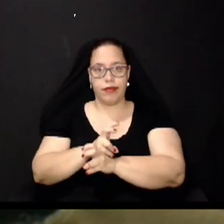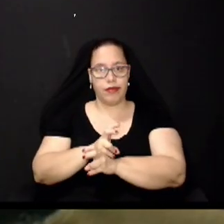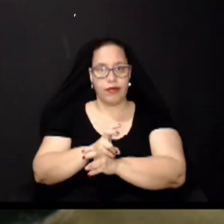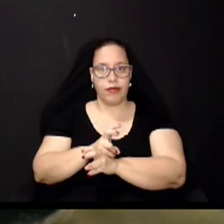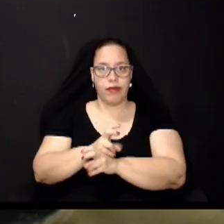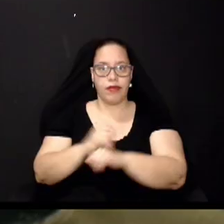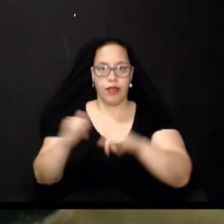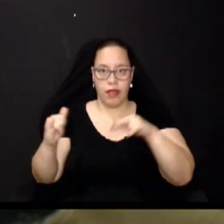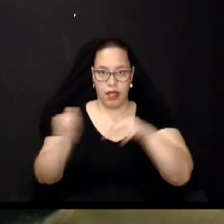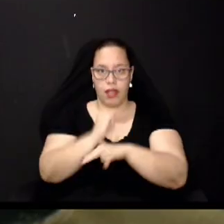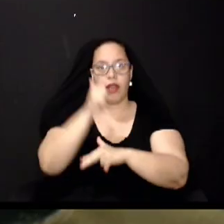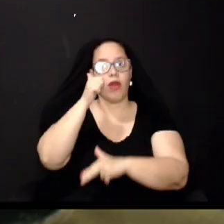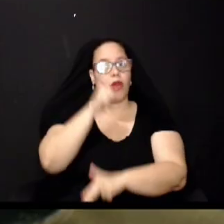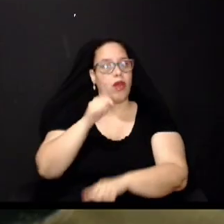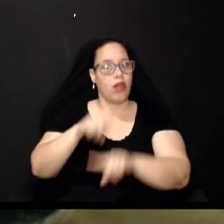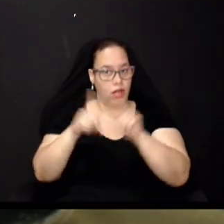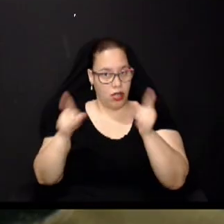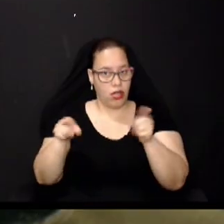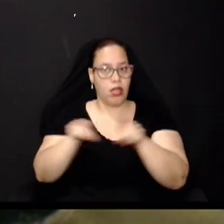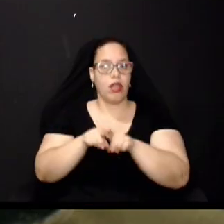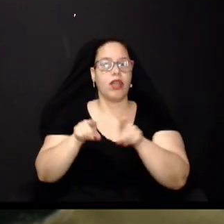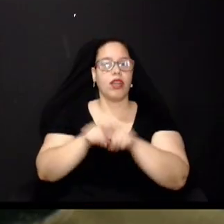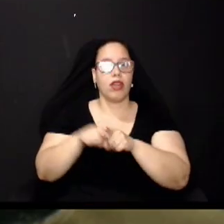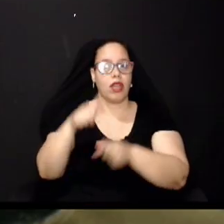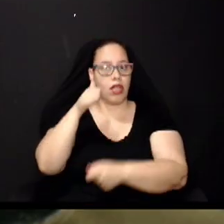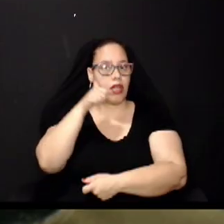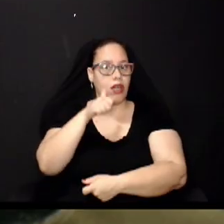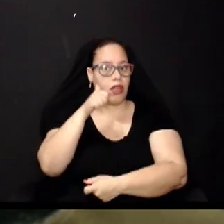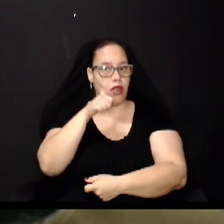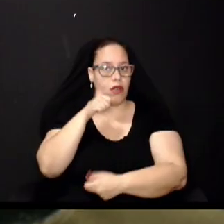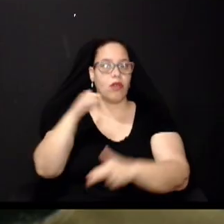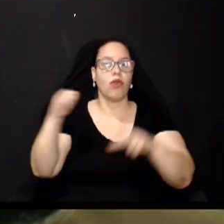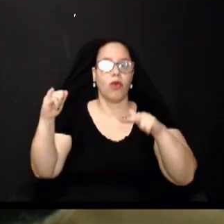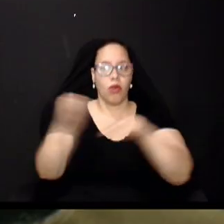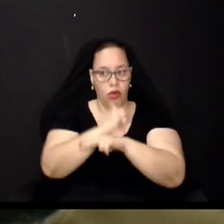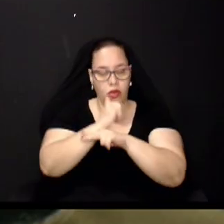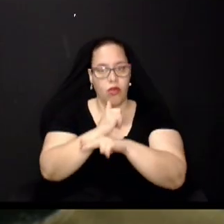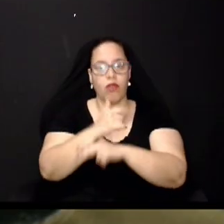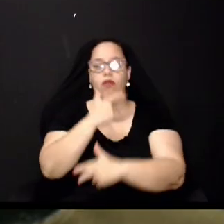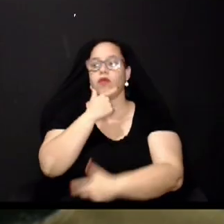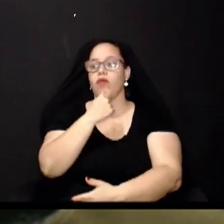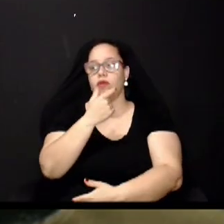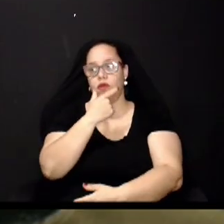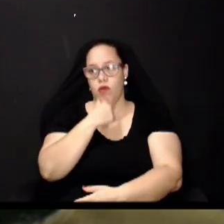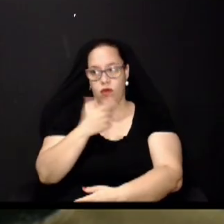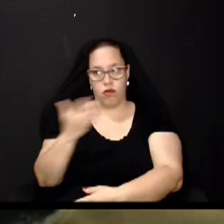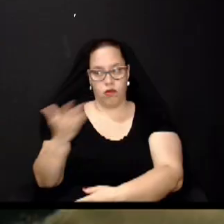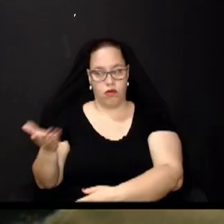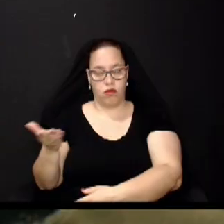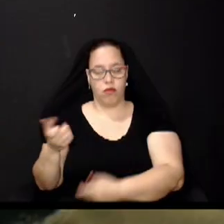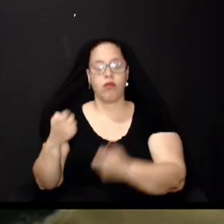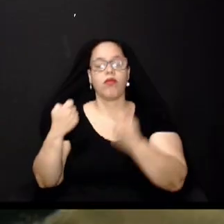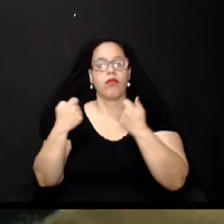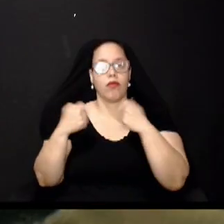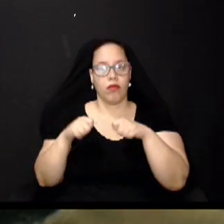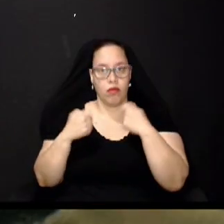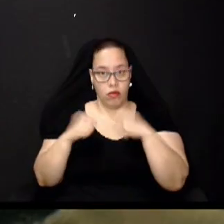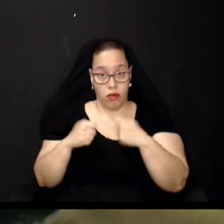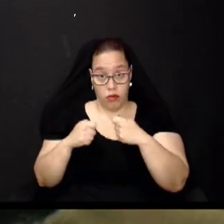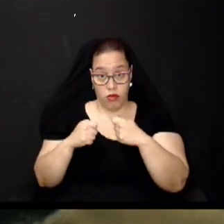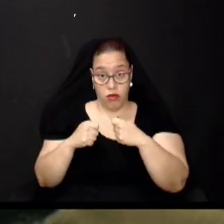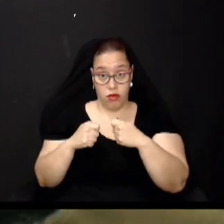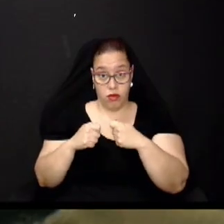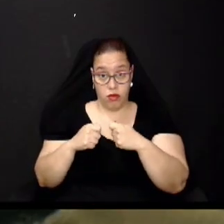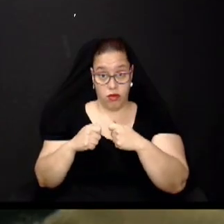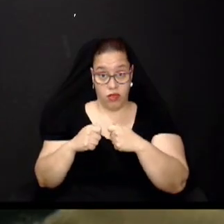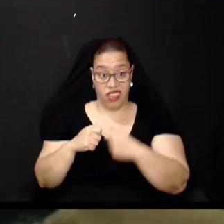mulher, mas também tem mulheres que vitimizam os seus companheiros, e isso a gente precisa, não podemos ser hipócritas,